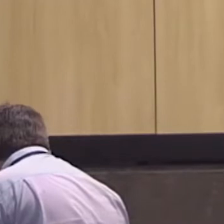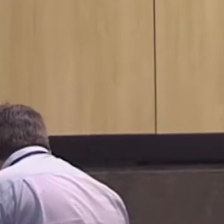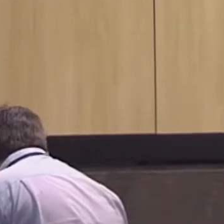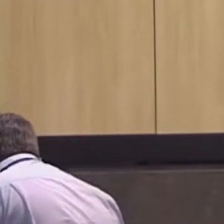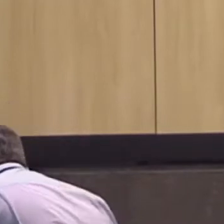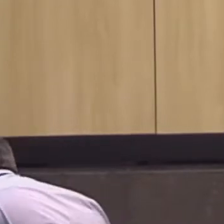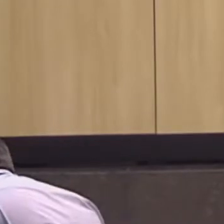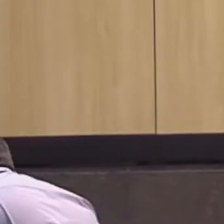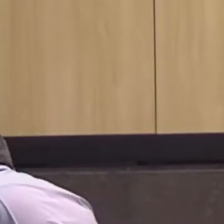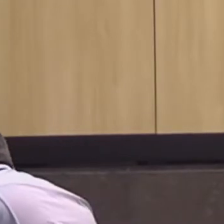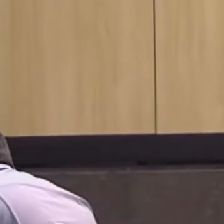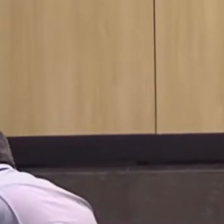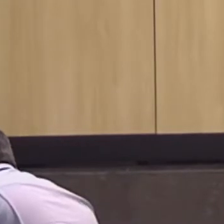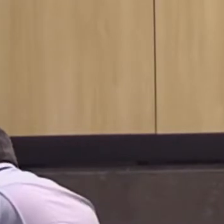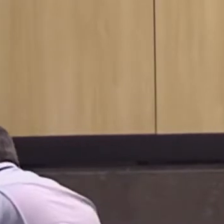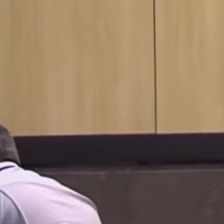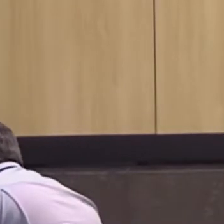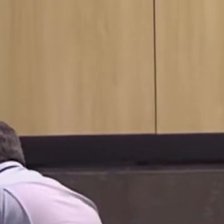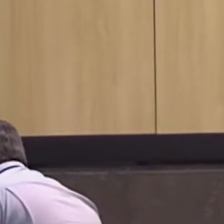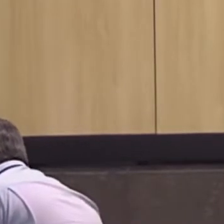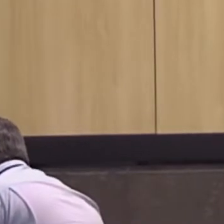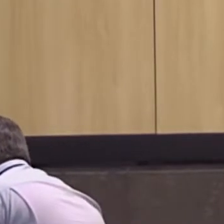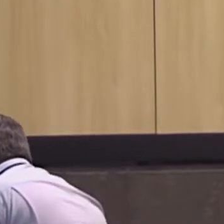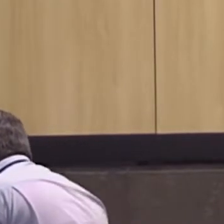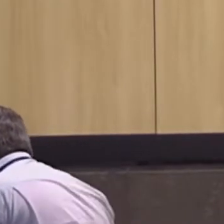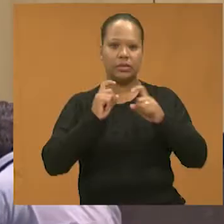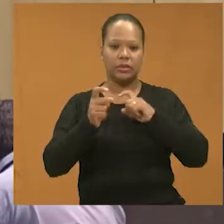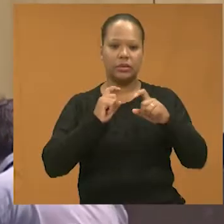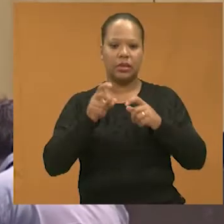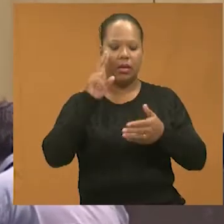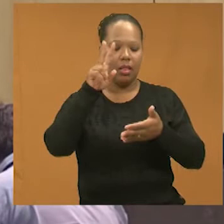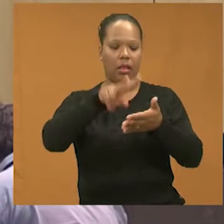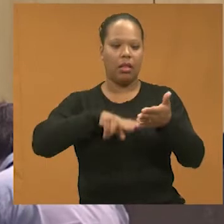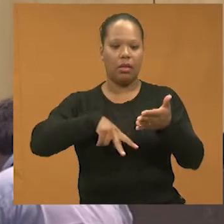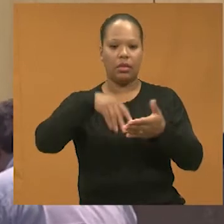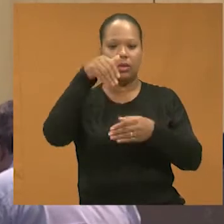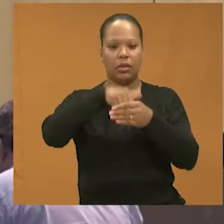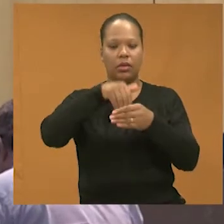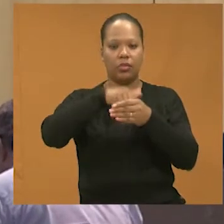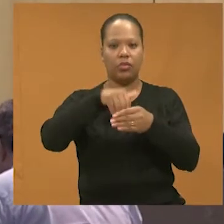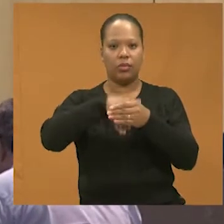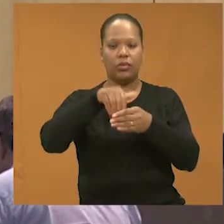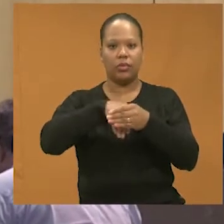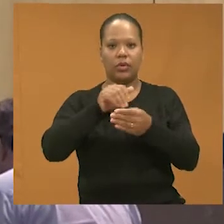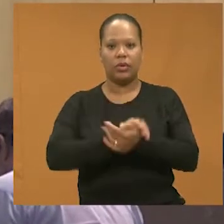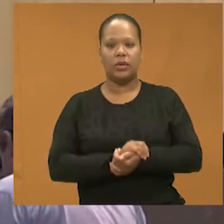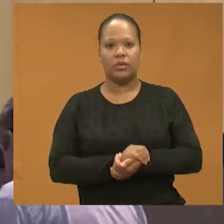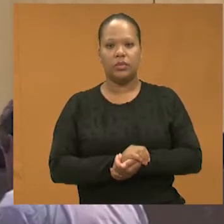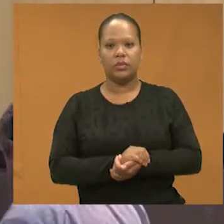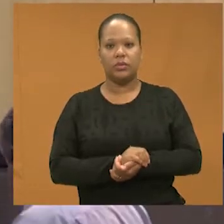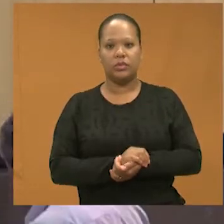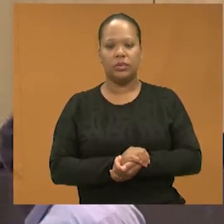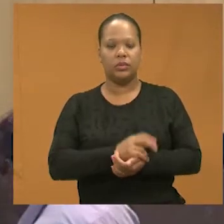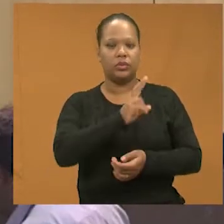Neste instante, passaremos à fase da sessão ordinária, em que serão lidos e votados, conforme disciplinado, os expedientes